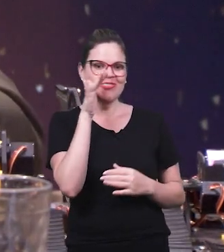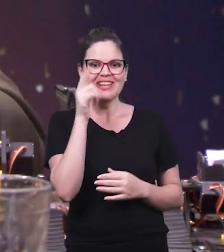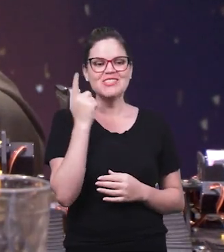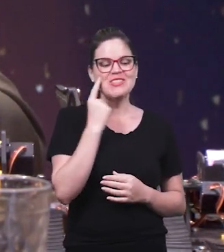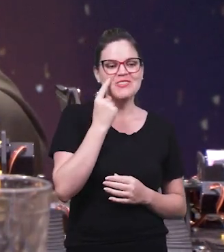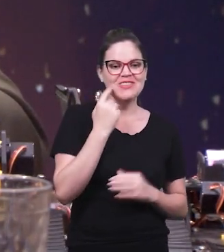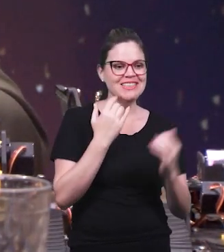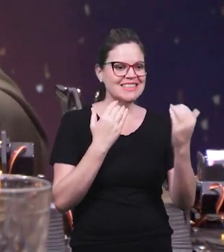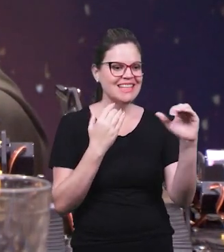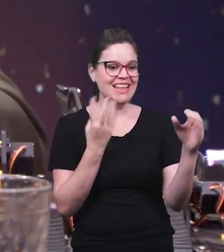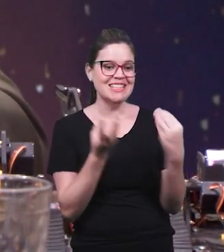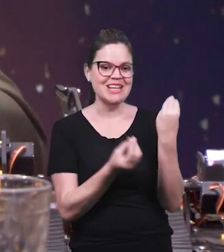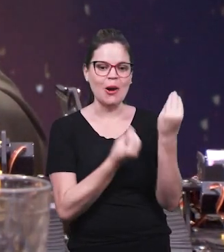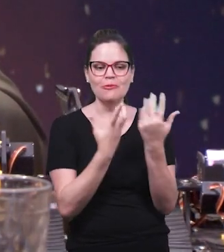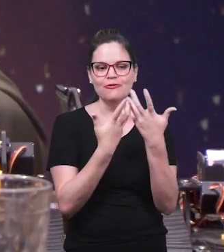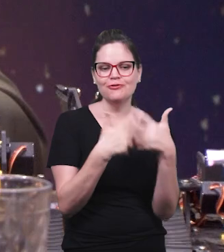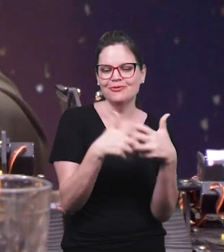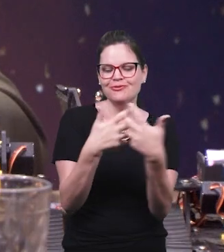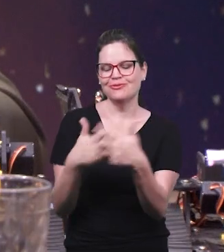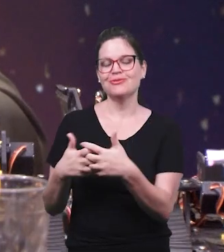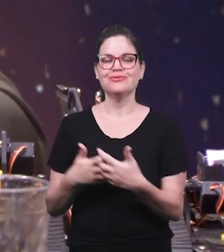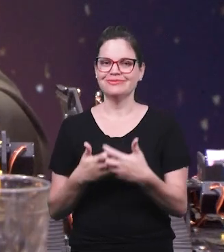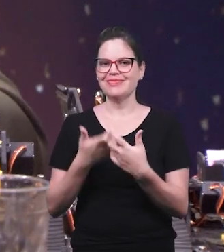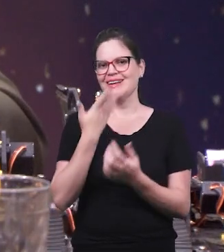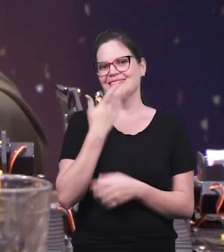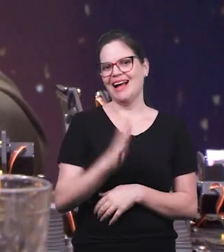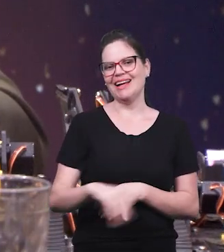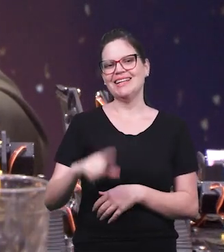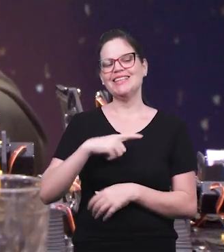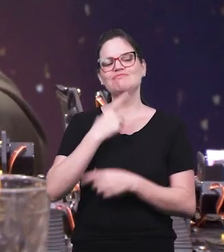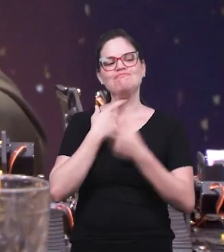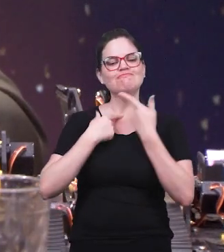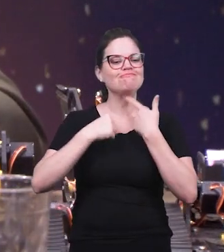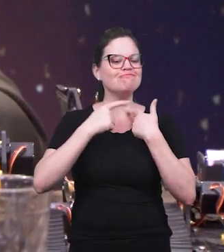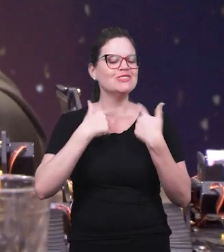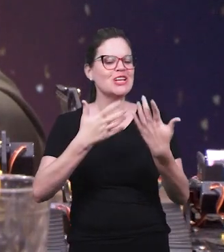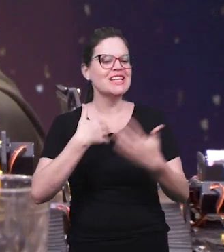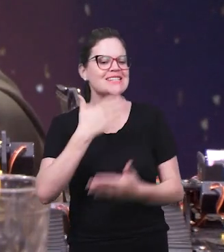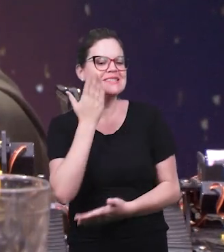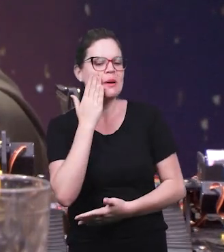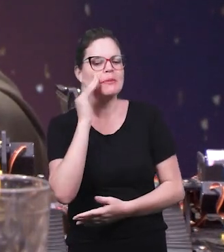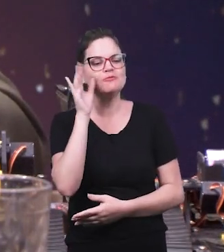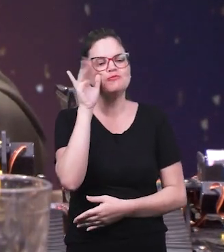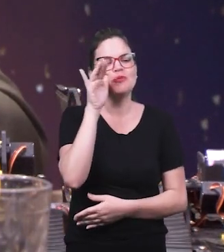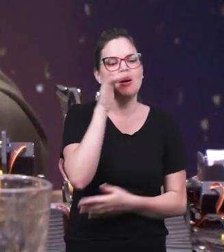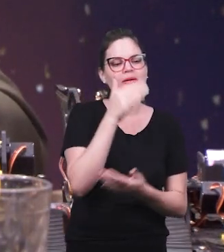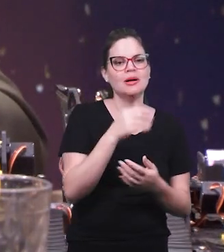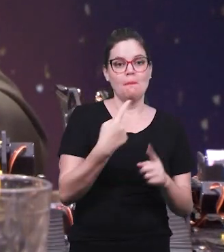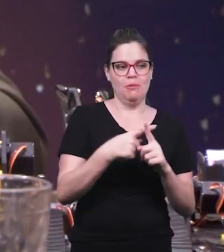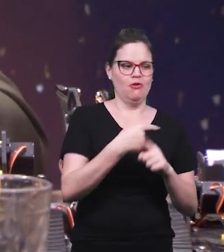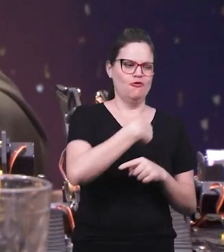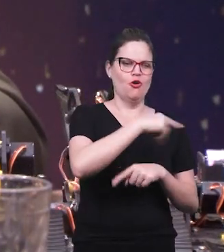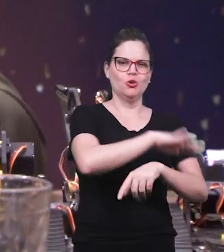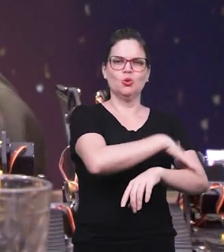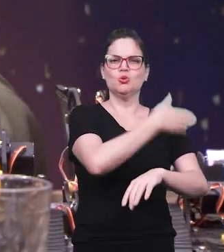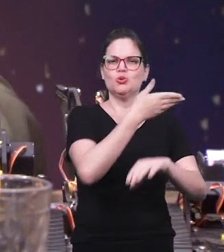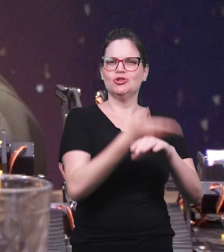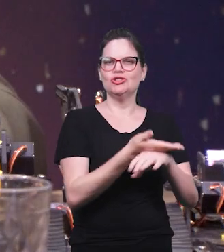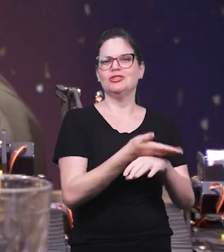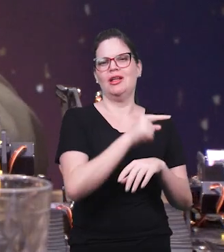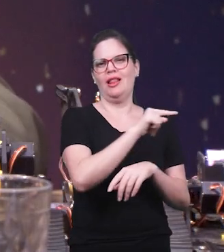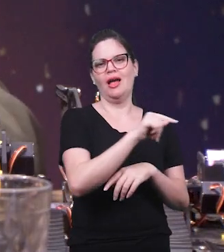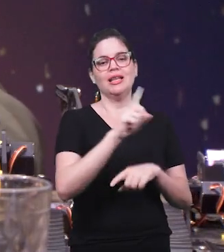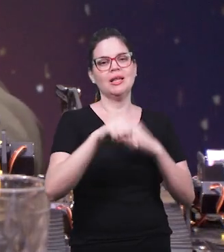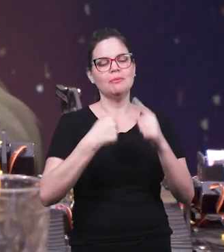com a ciência faz com que a criança tenha o desejo, né, de ali depois estudar, depois progredir